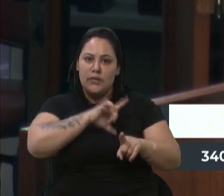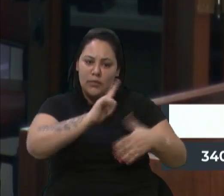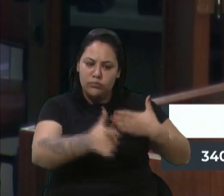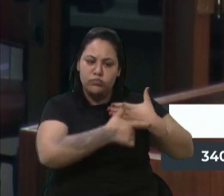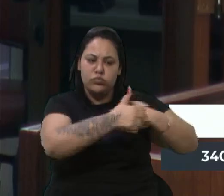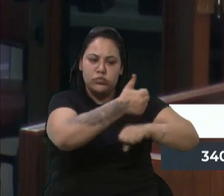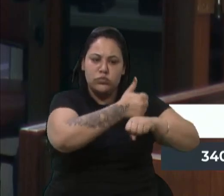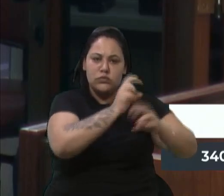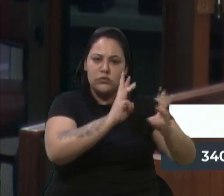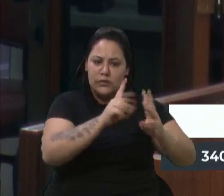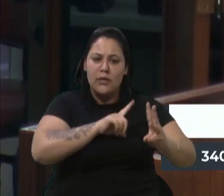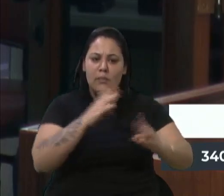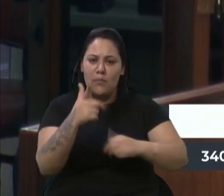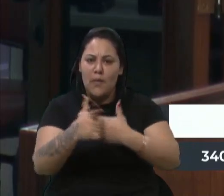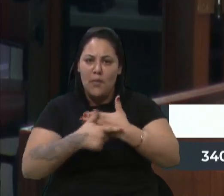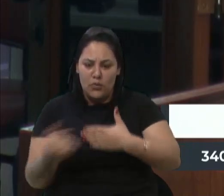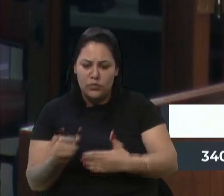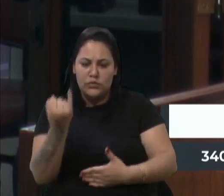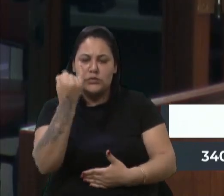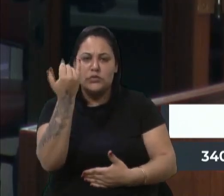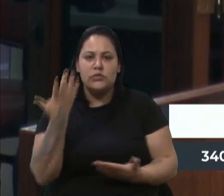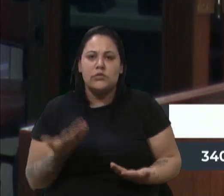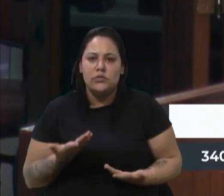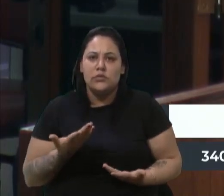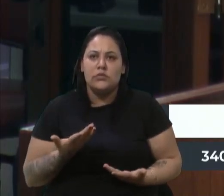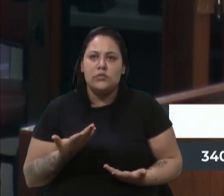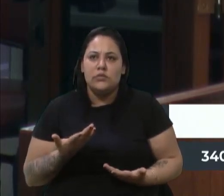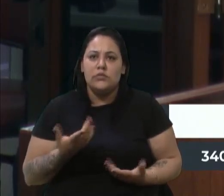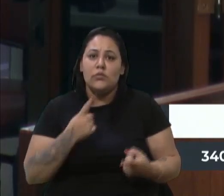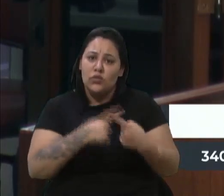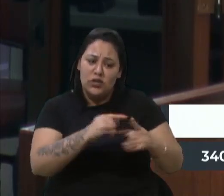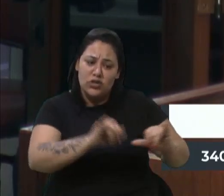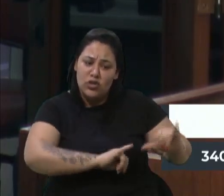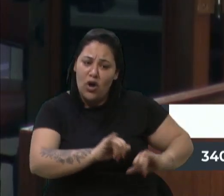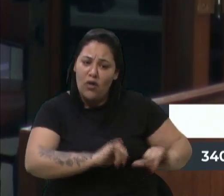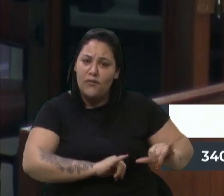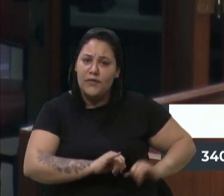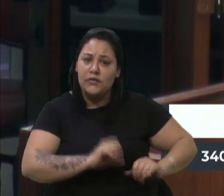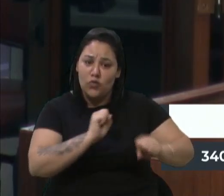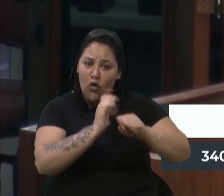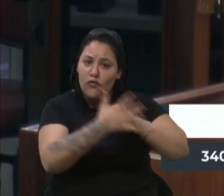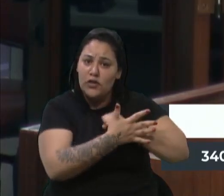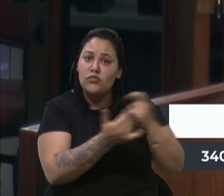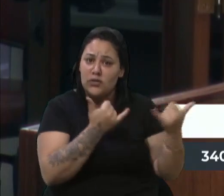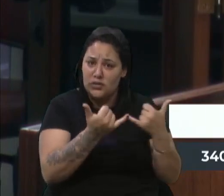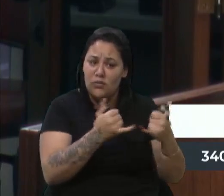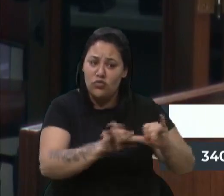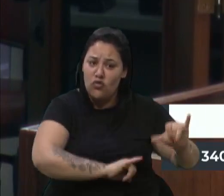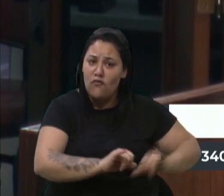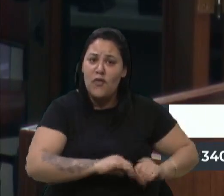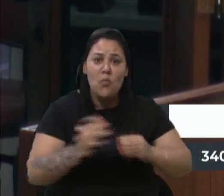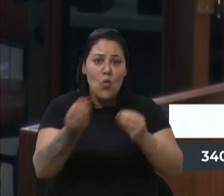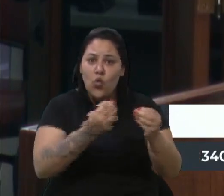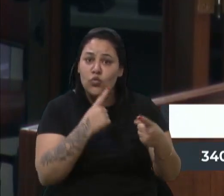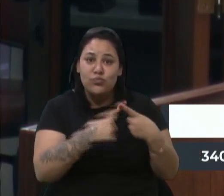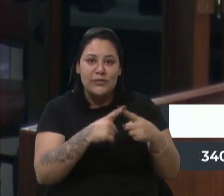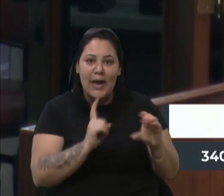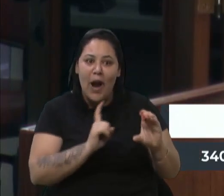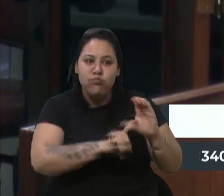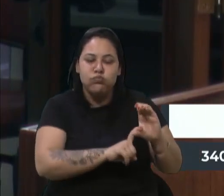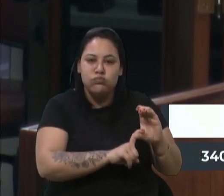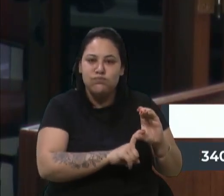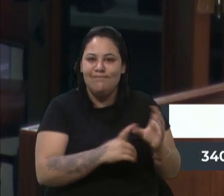Ninguém sofreu mais do que aquelas pessoas que estão ali no momento de pandemia. Ninguém sofreu mais do que